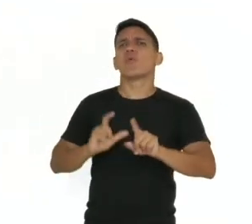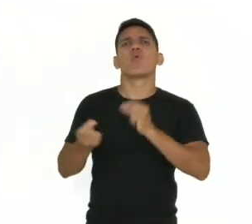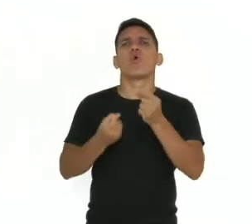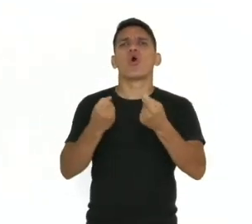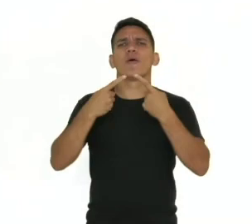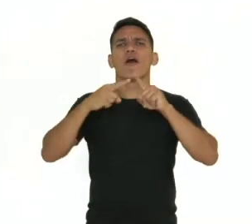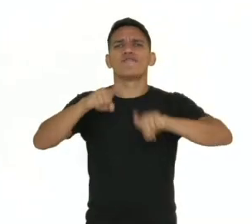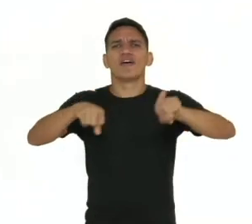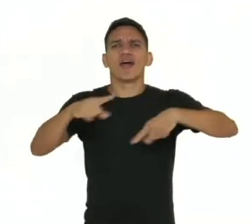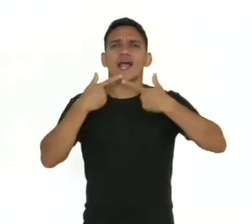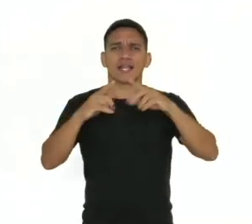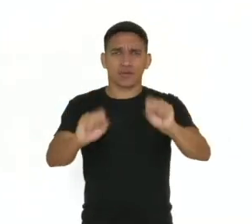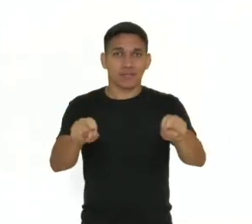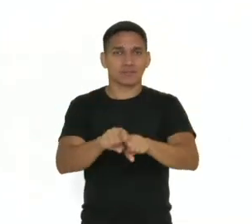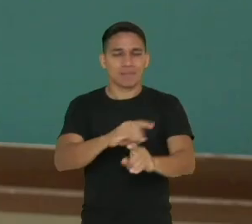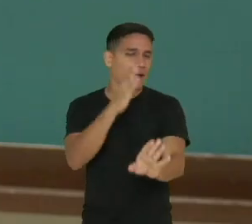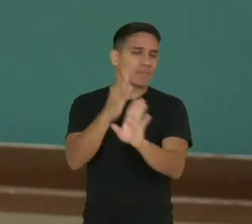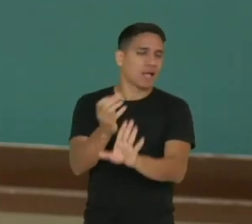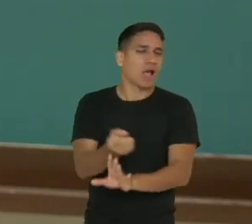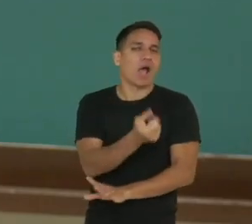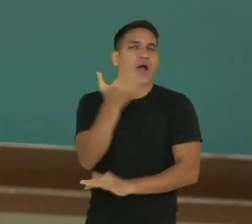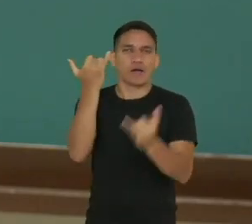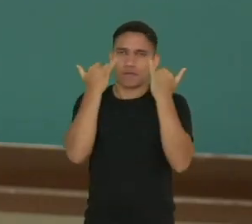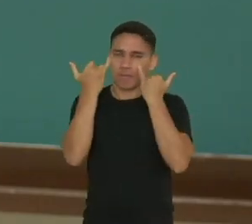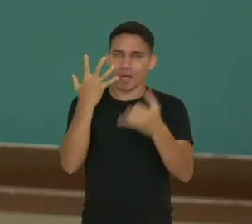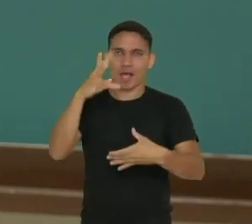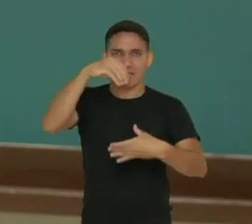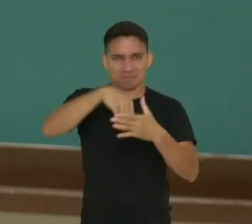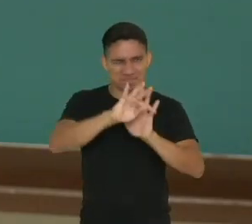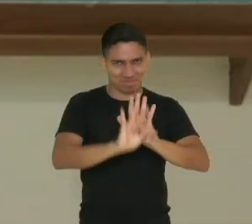linguística e também identificamos as informações